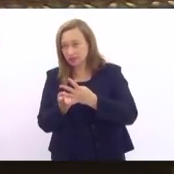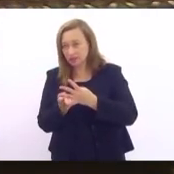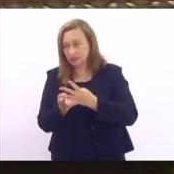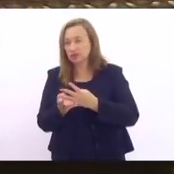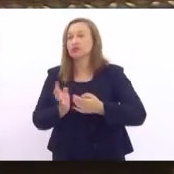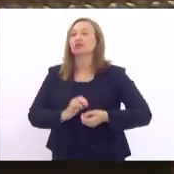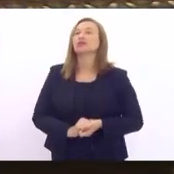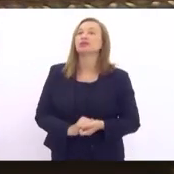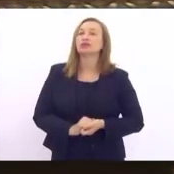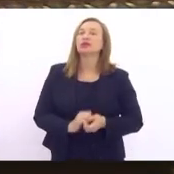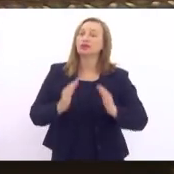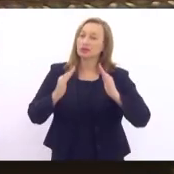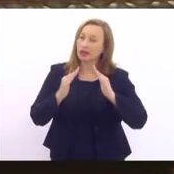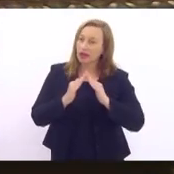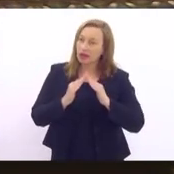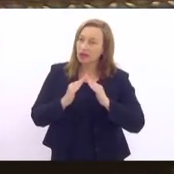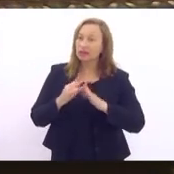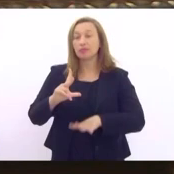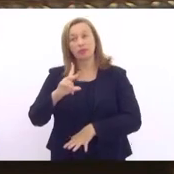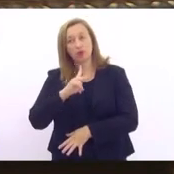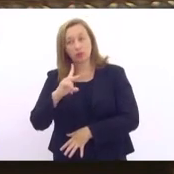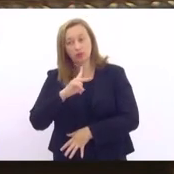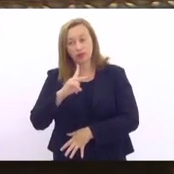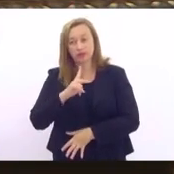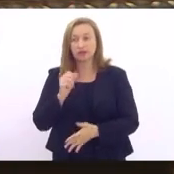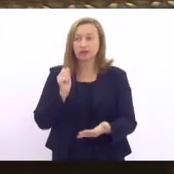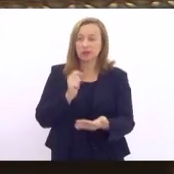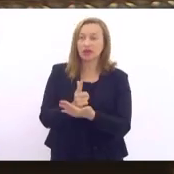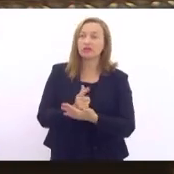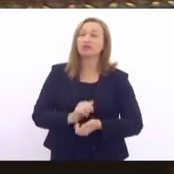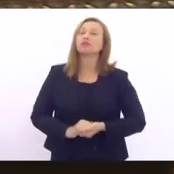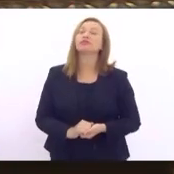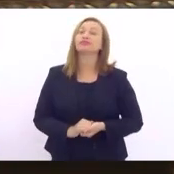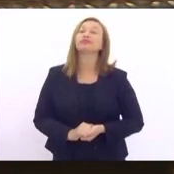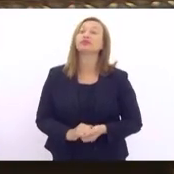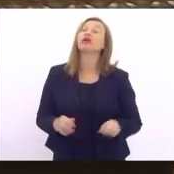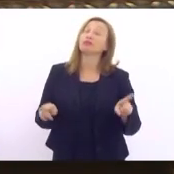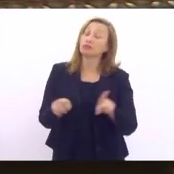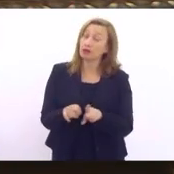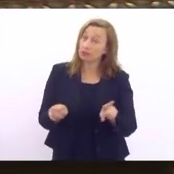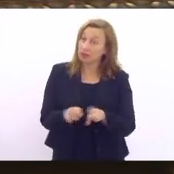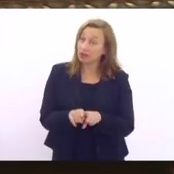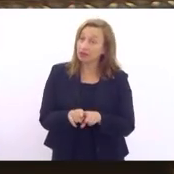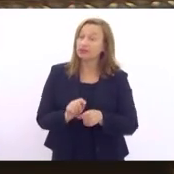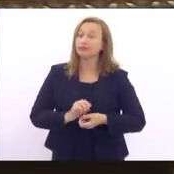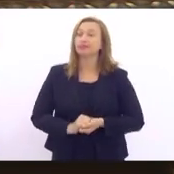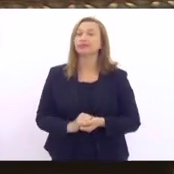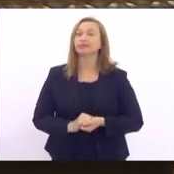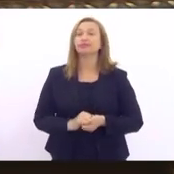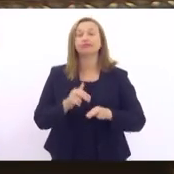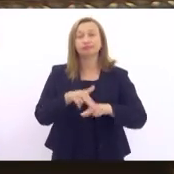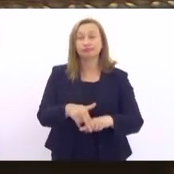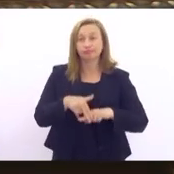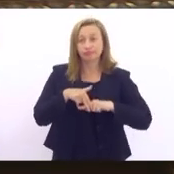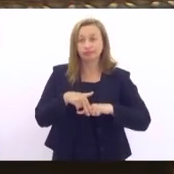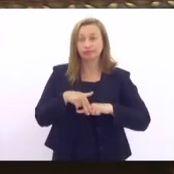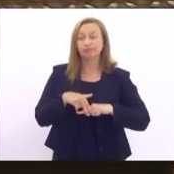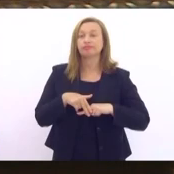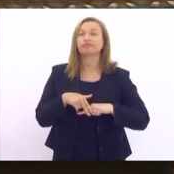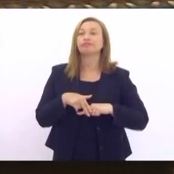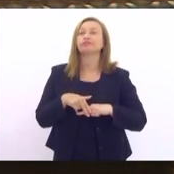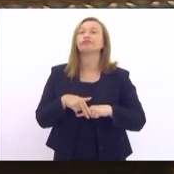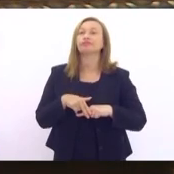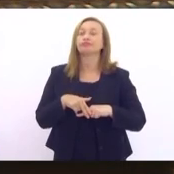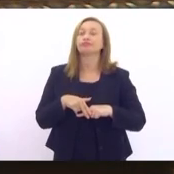casa própria da classe trabalhadora. E é também um dos motivos de maior inadimplência dessa